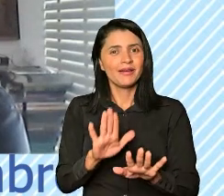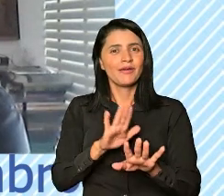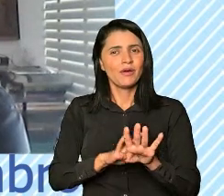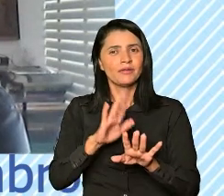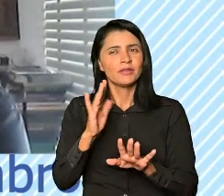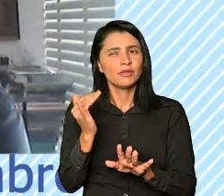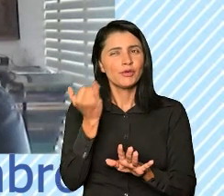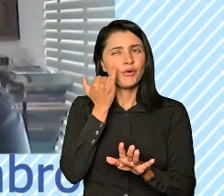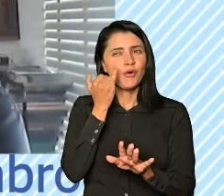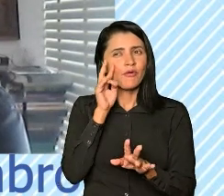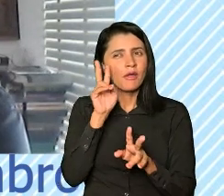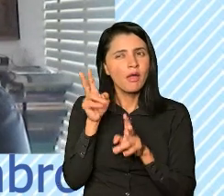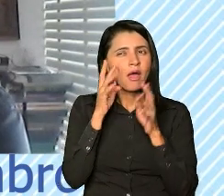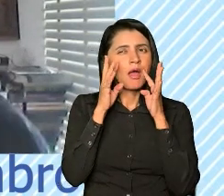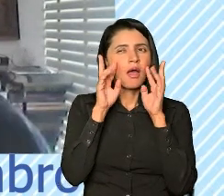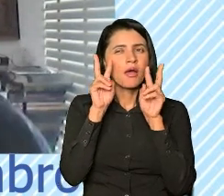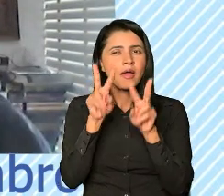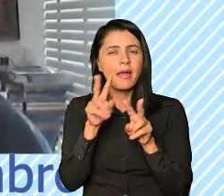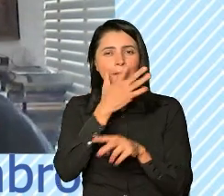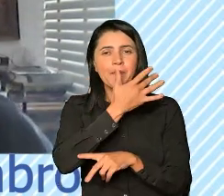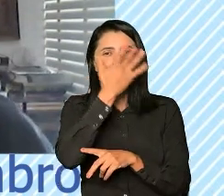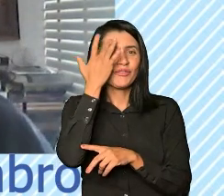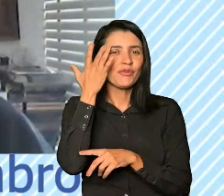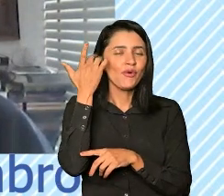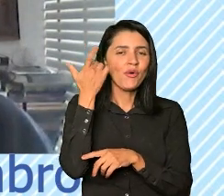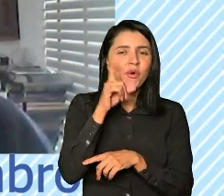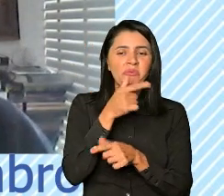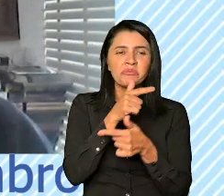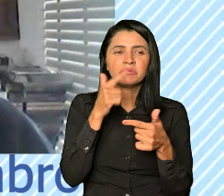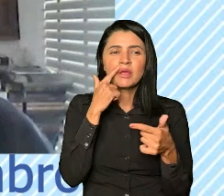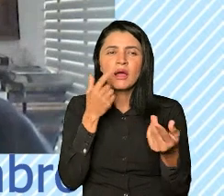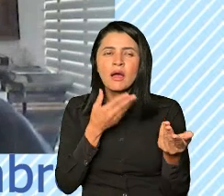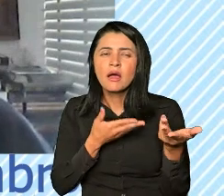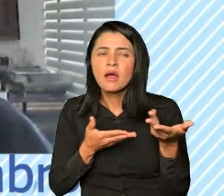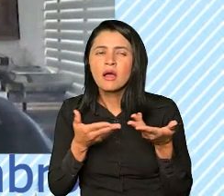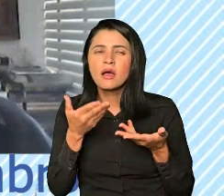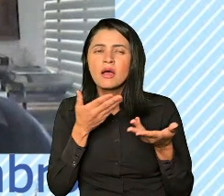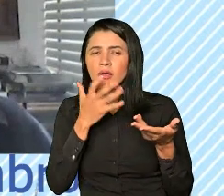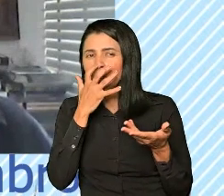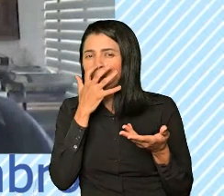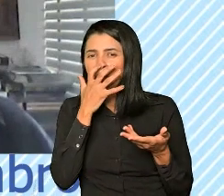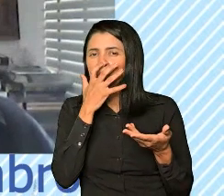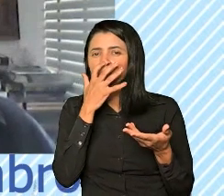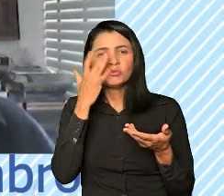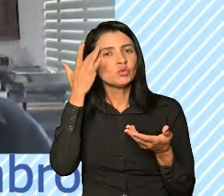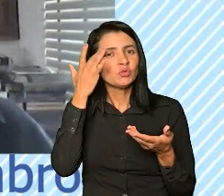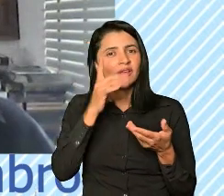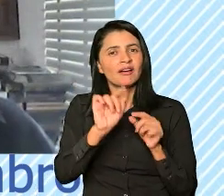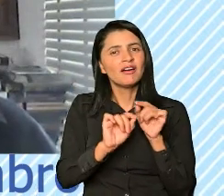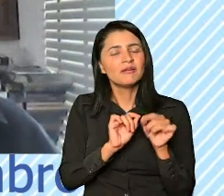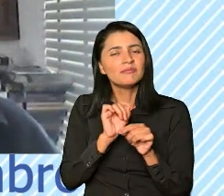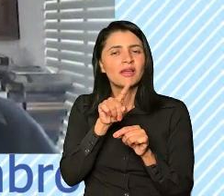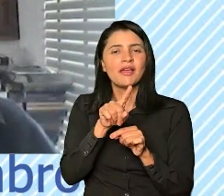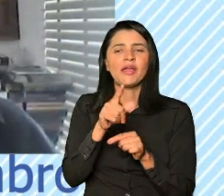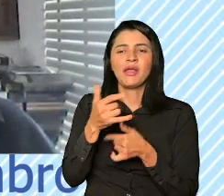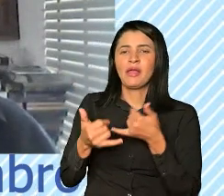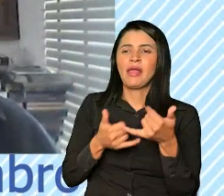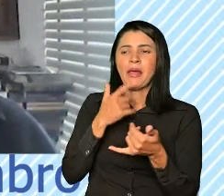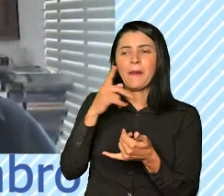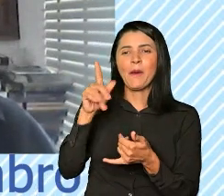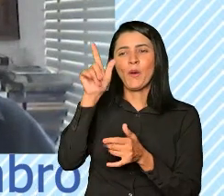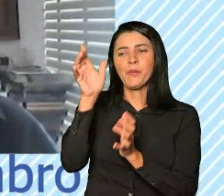quando a gente ouve, quando a gente, talvez as pessoas que não têm muita familiaridade, E aí eu brinco, o público